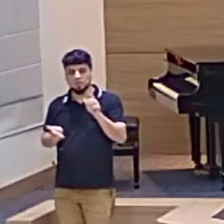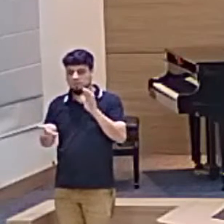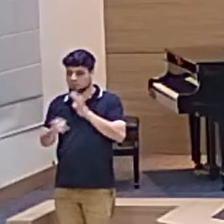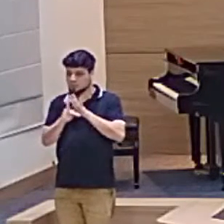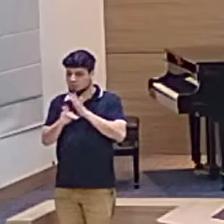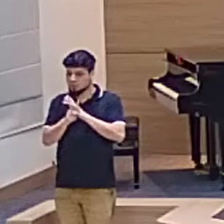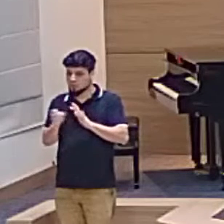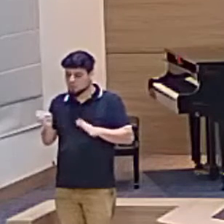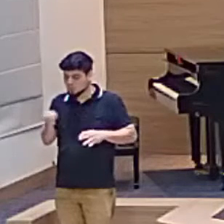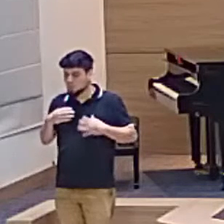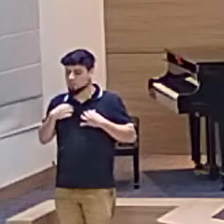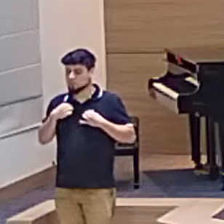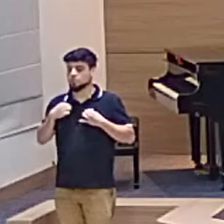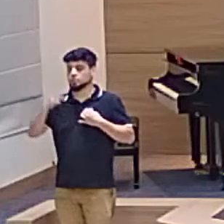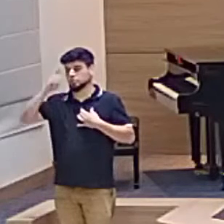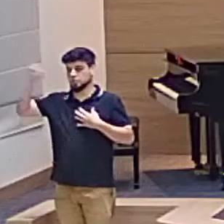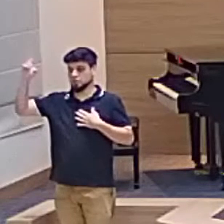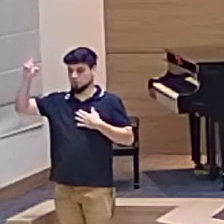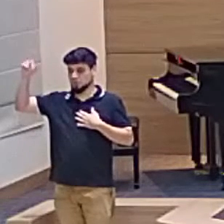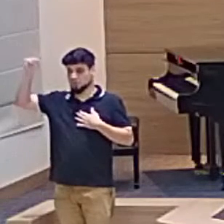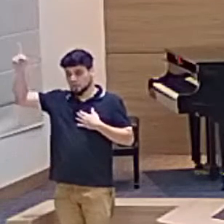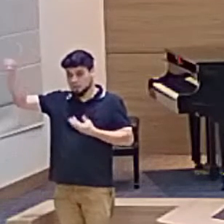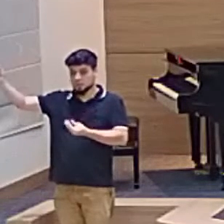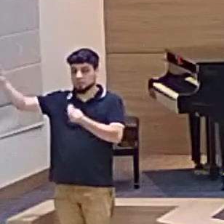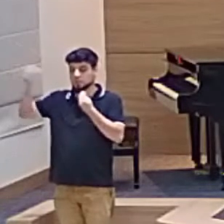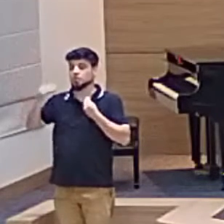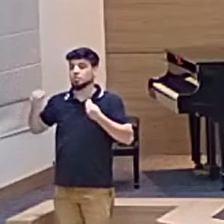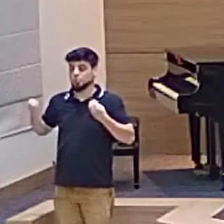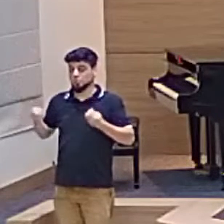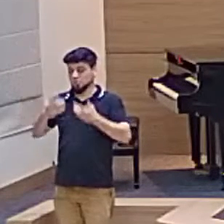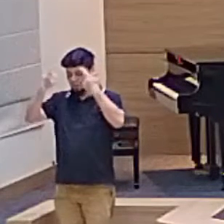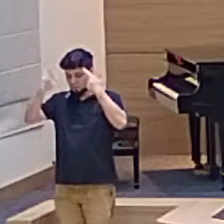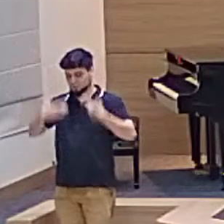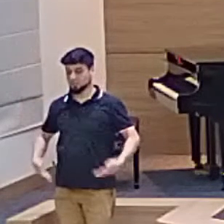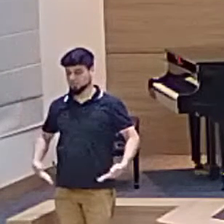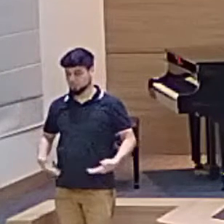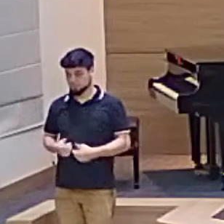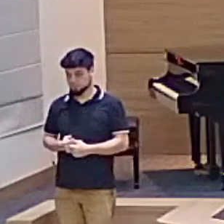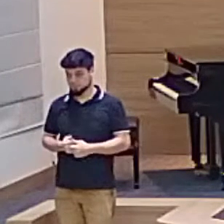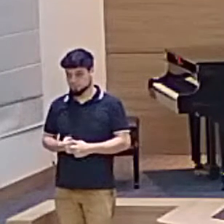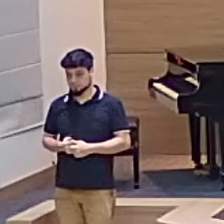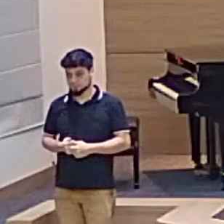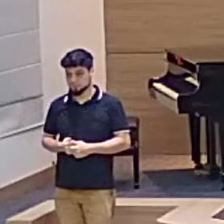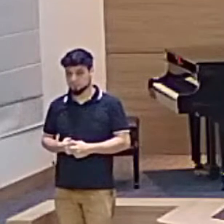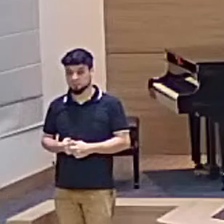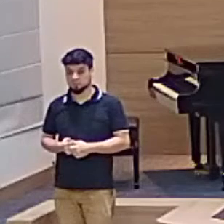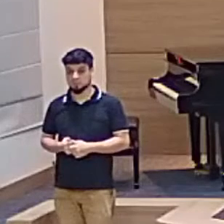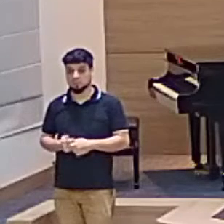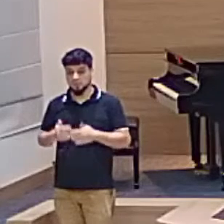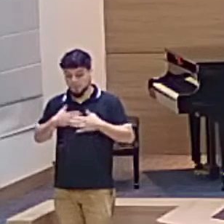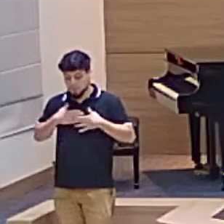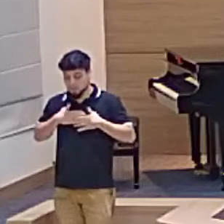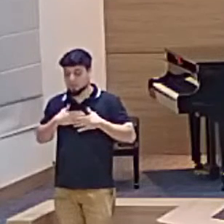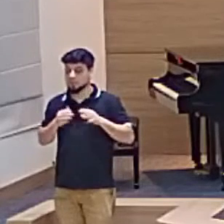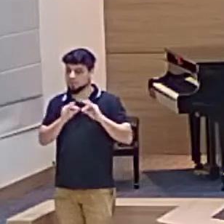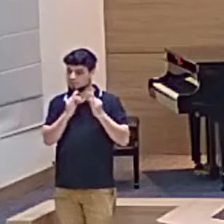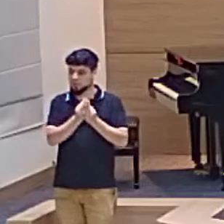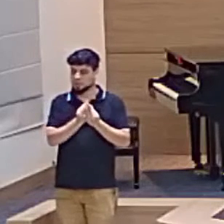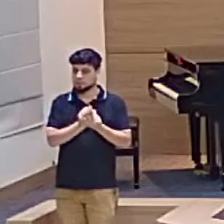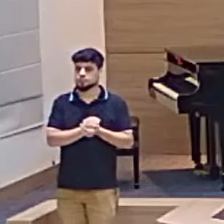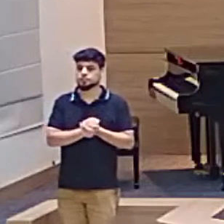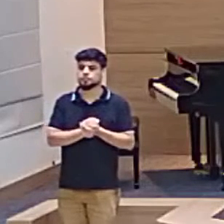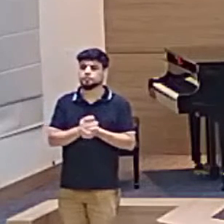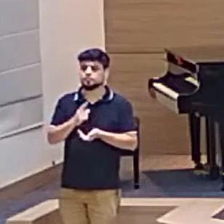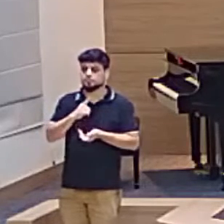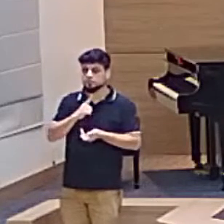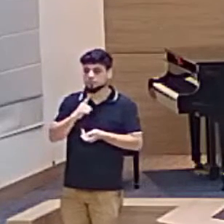senhor a uma vestimenta nova para você e mais para sua família haverá o dia que você e sua família vai